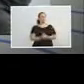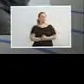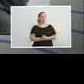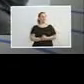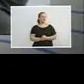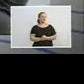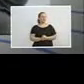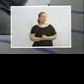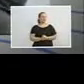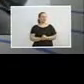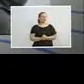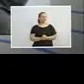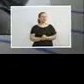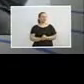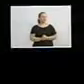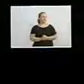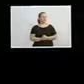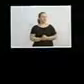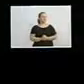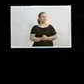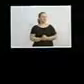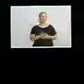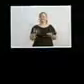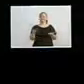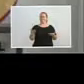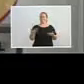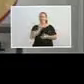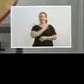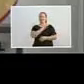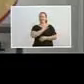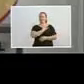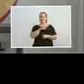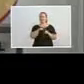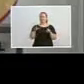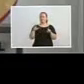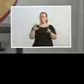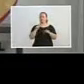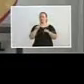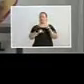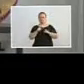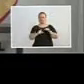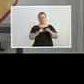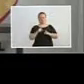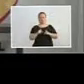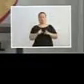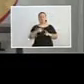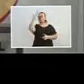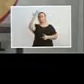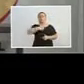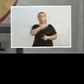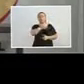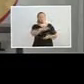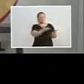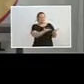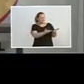vamos lá. Aí começa o processo de mentira. Ele diz que é amigo, nunca trabalhou lá. Nós temos todas as provas aqui documentais, e para quem quiser, que prova, que ele